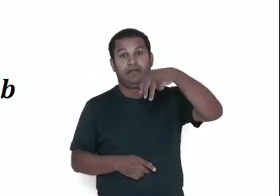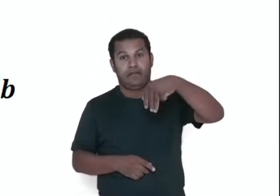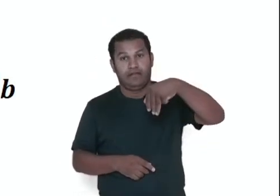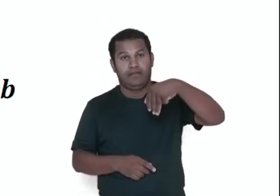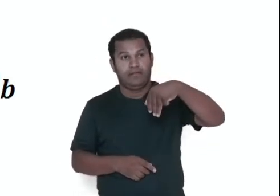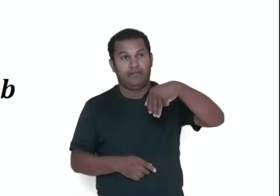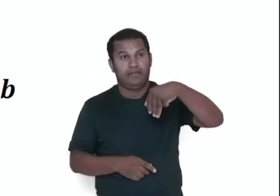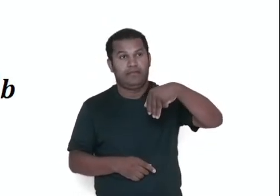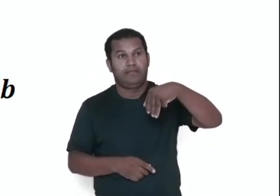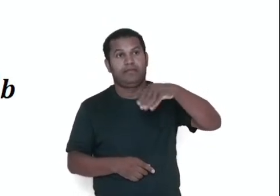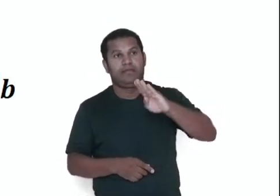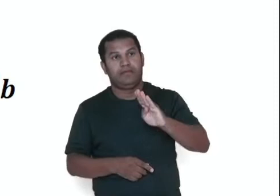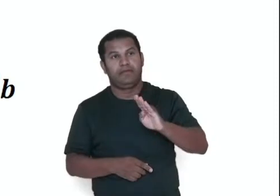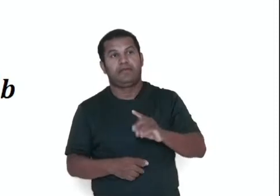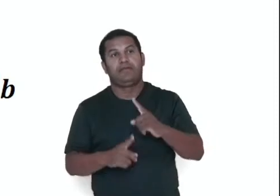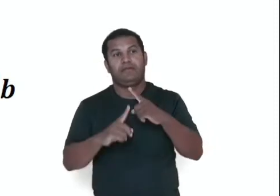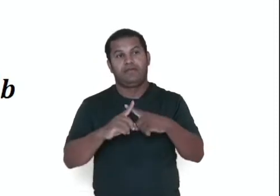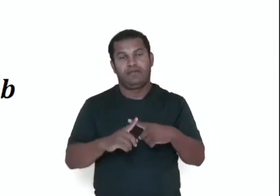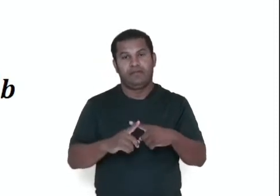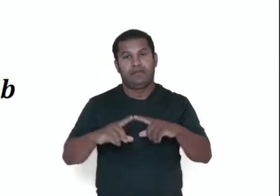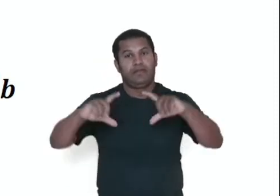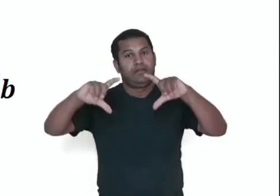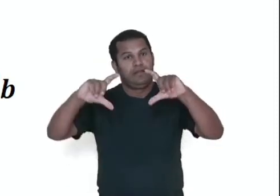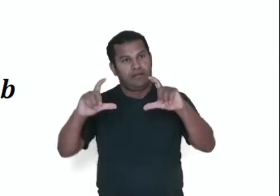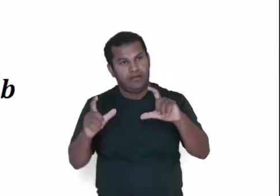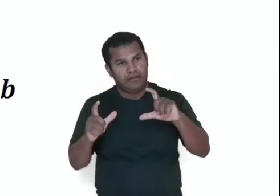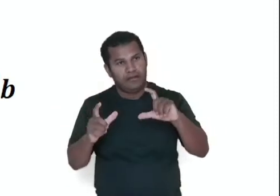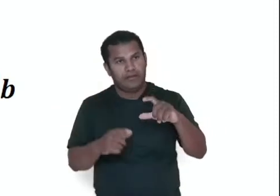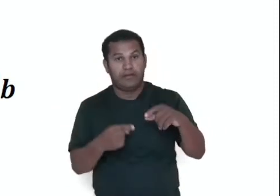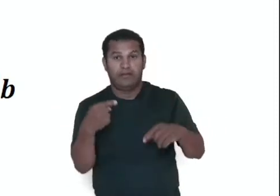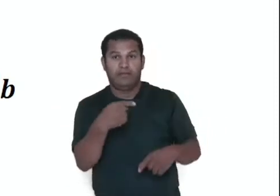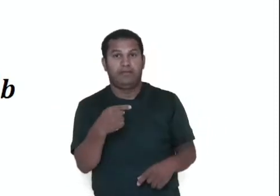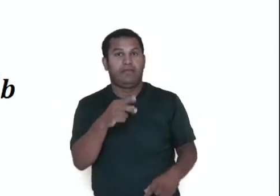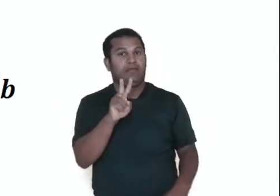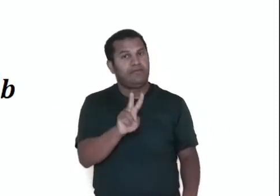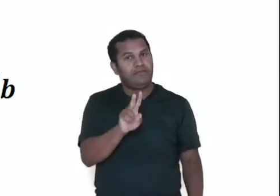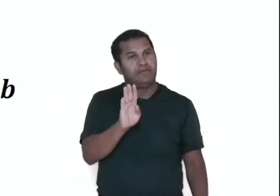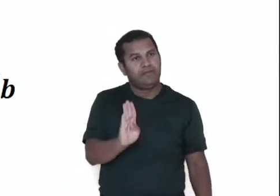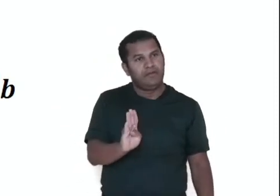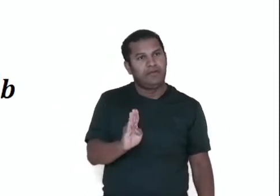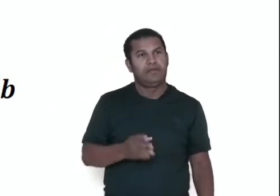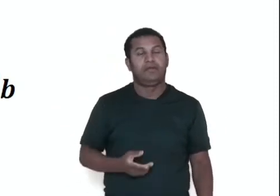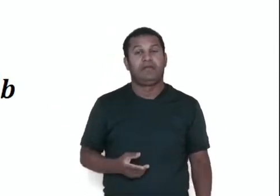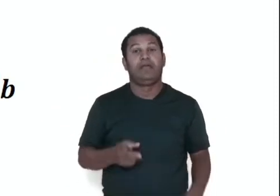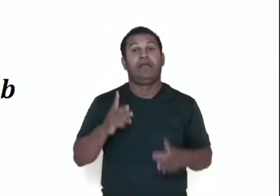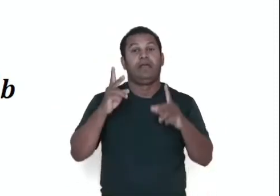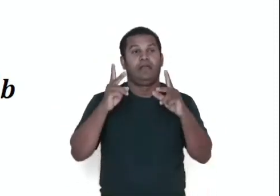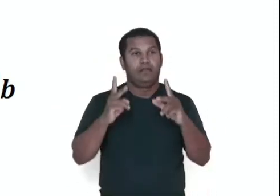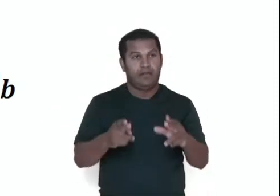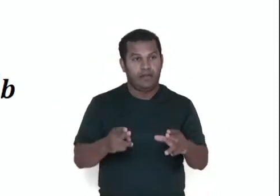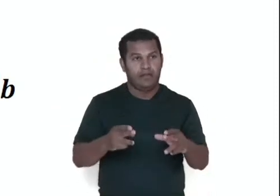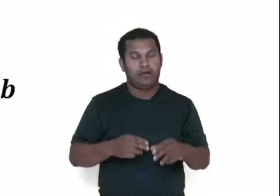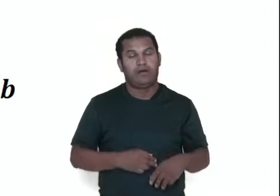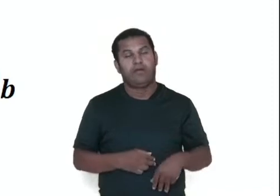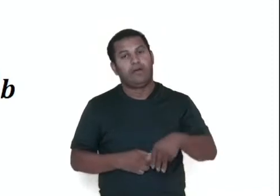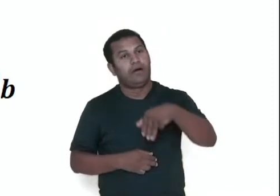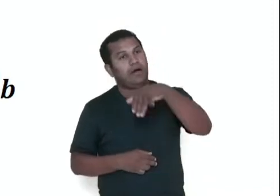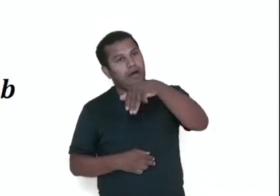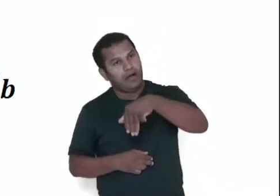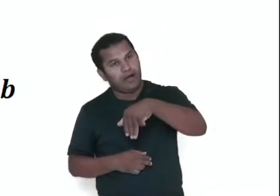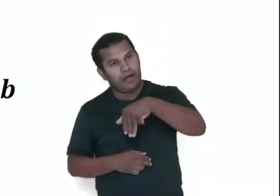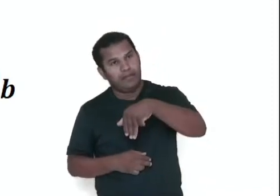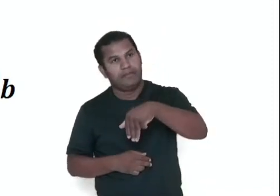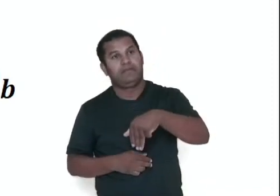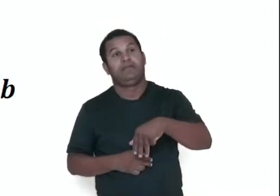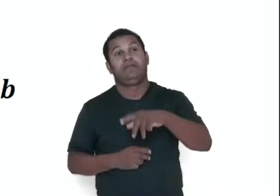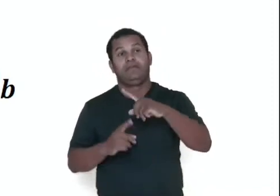colocando negativo aqui porque eu estou implicando que ele está no sentido oposto, certo? Antes da colisão, vai ser igual a massa do A vezes a